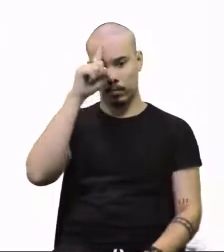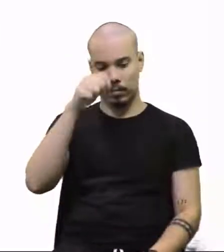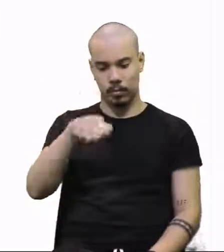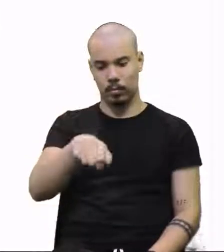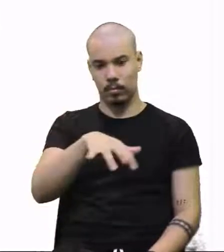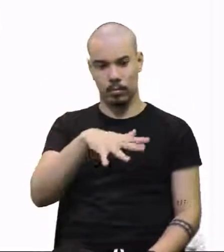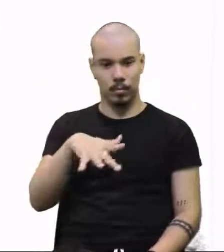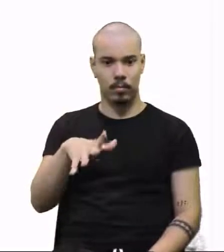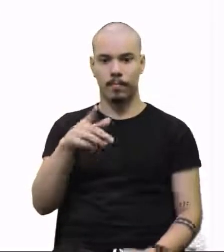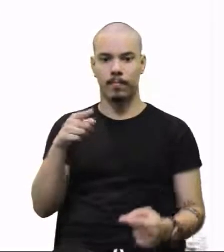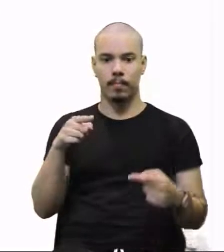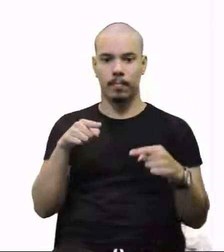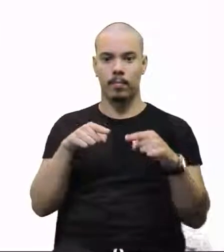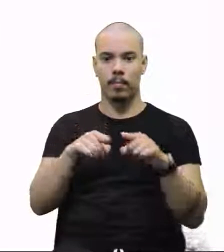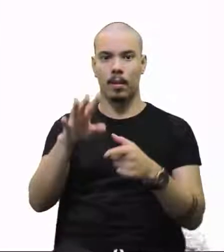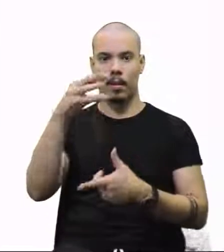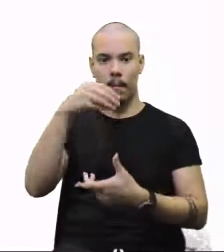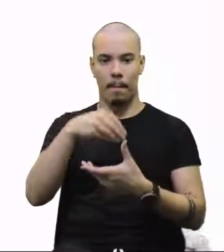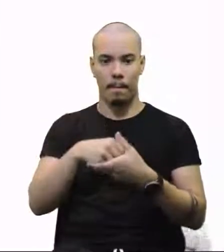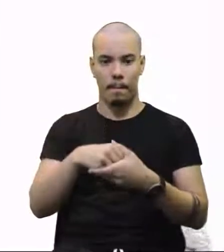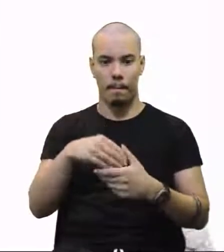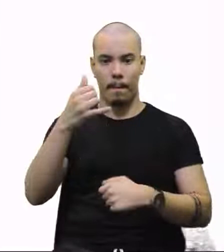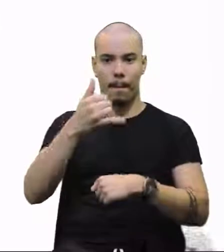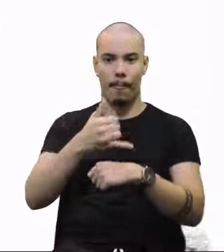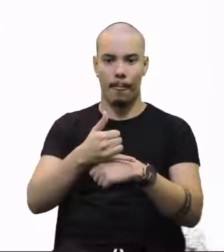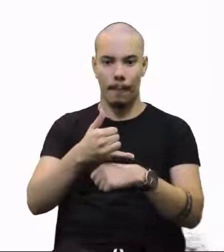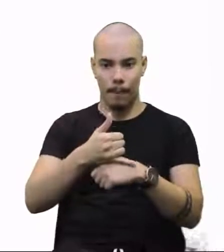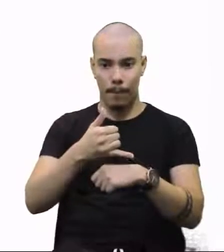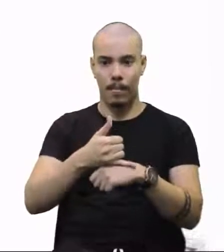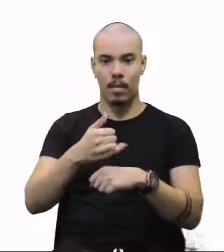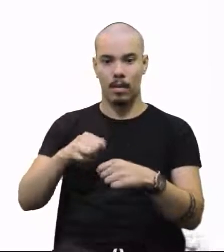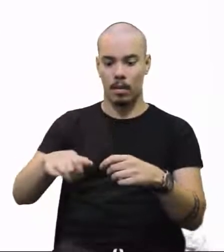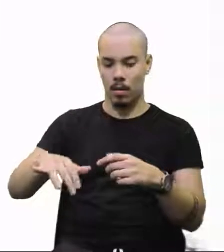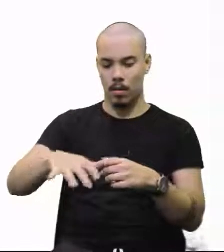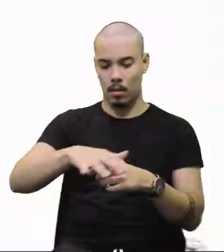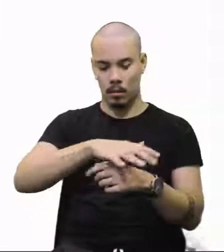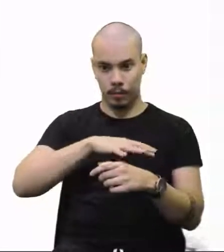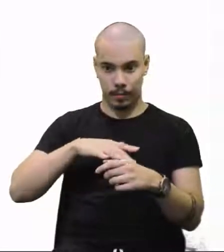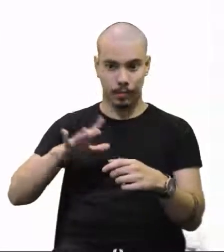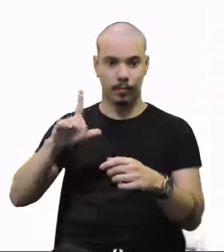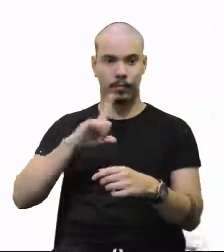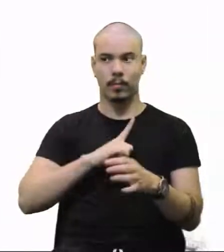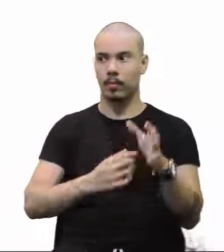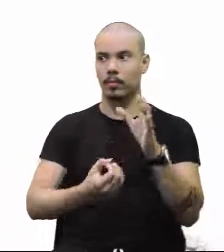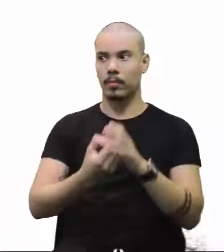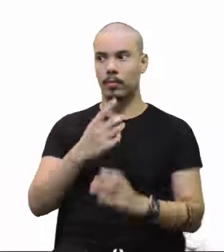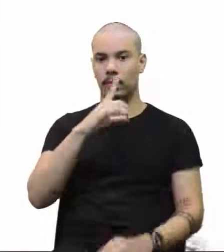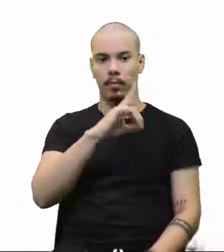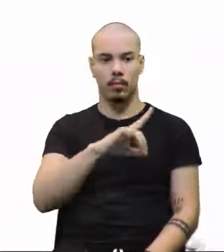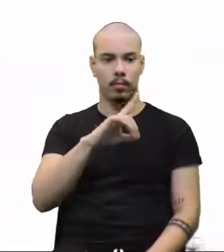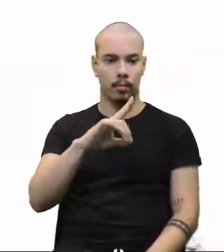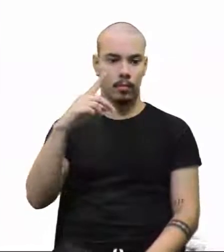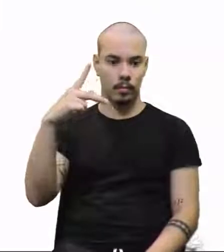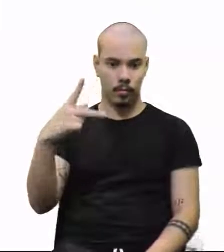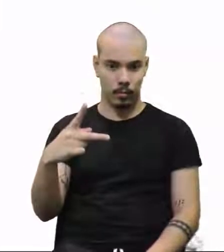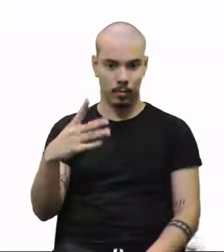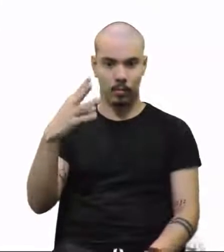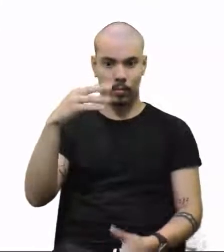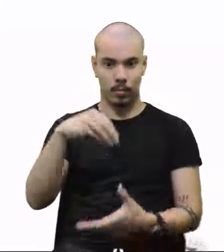elétrico constante no interior do metal, gerando uma diferença de potencial entre as extremidades da